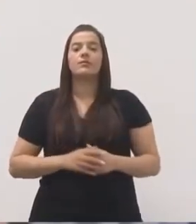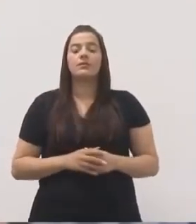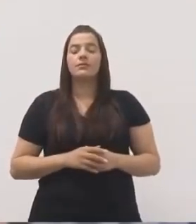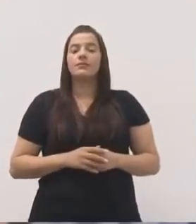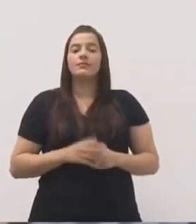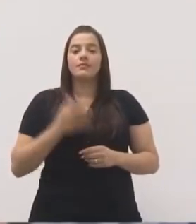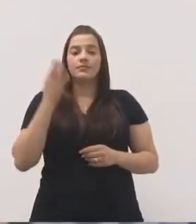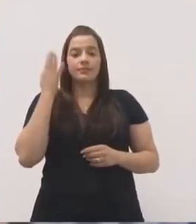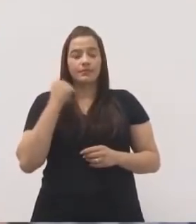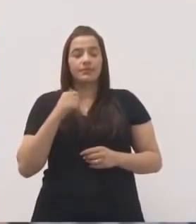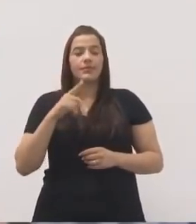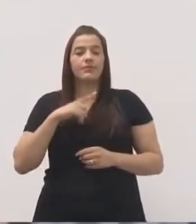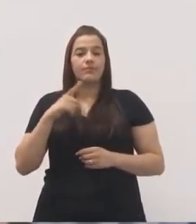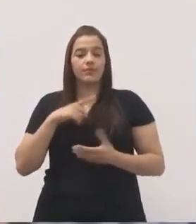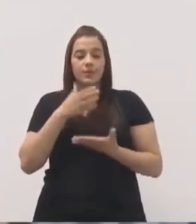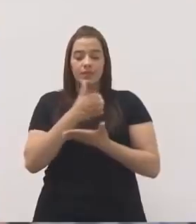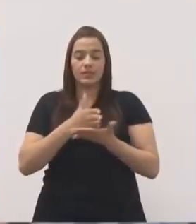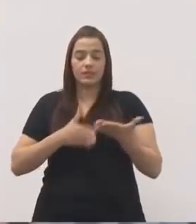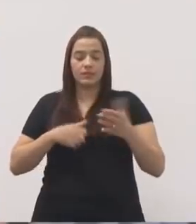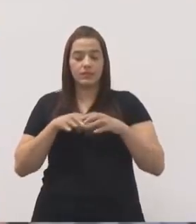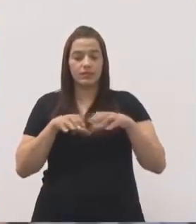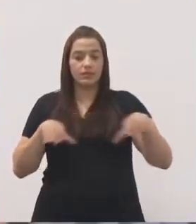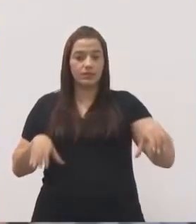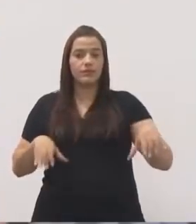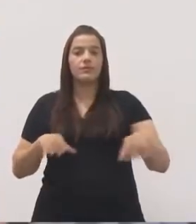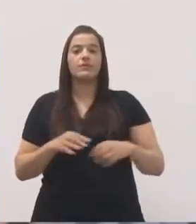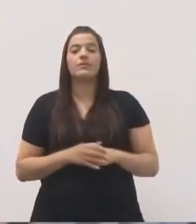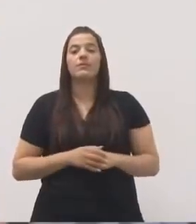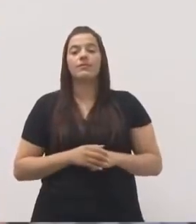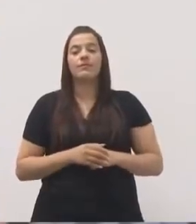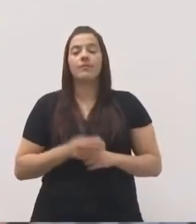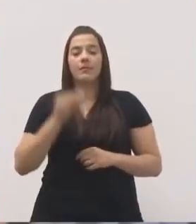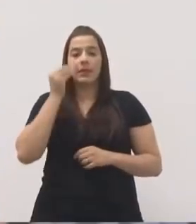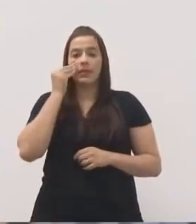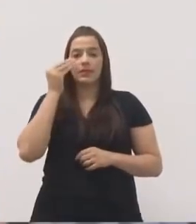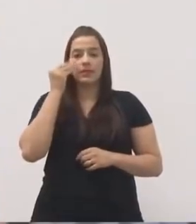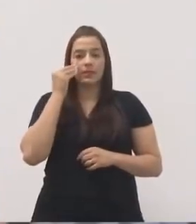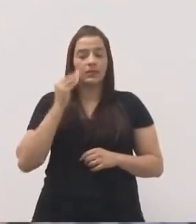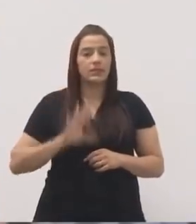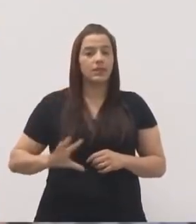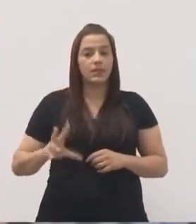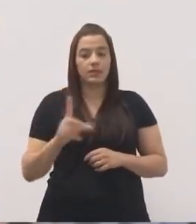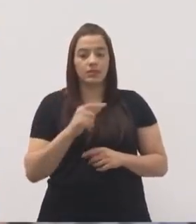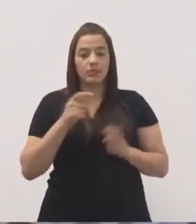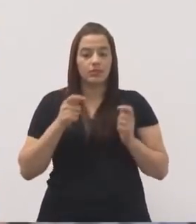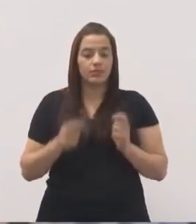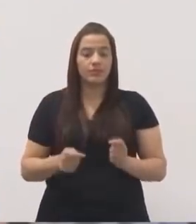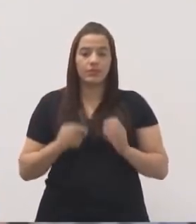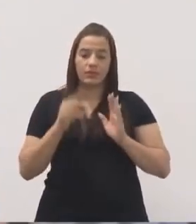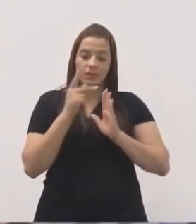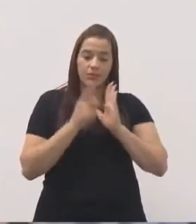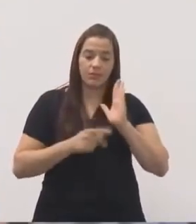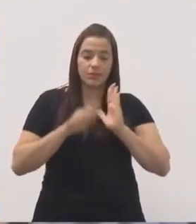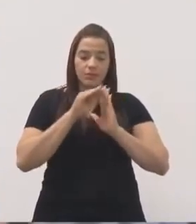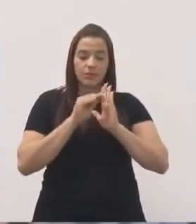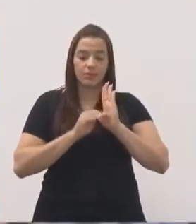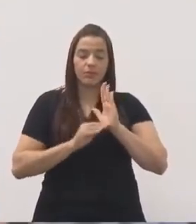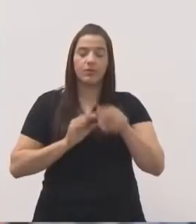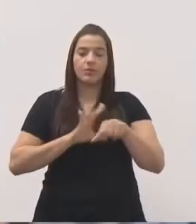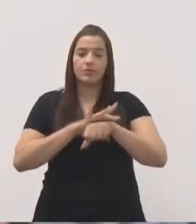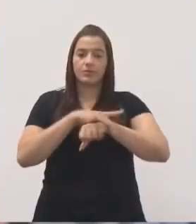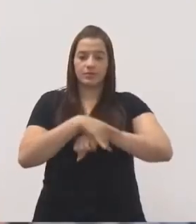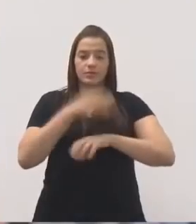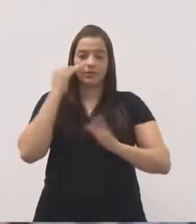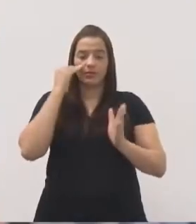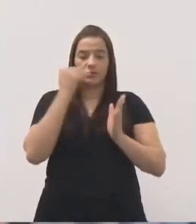mas haverá essa subdivisão para tentar fazer essa garantia aí desses protocolos de segurança,